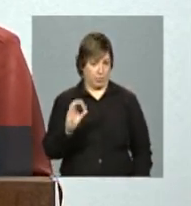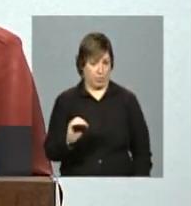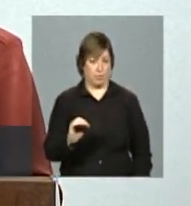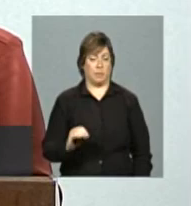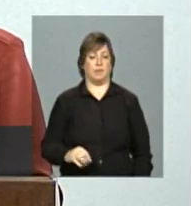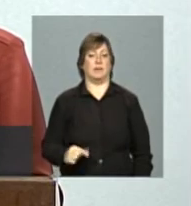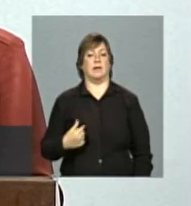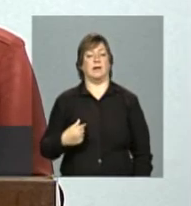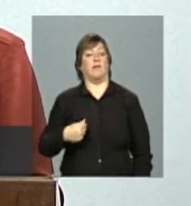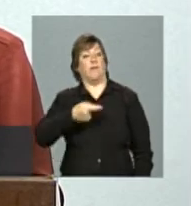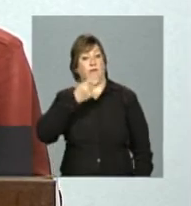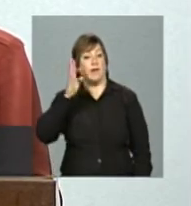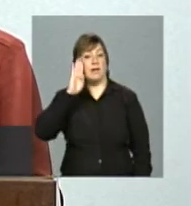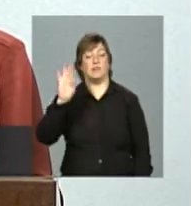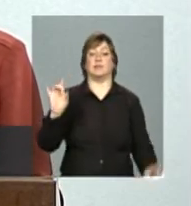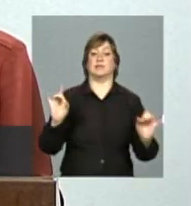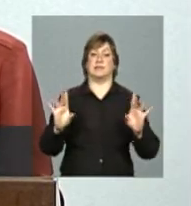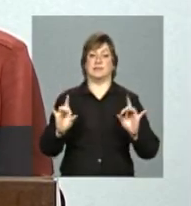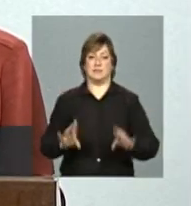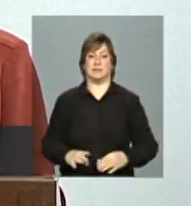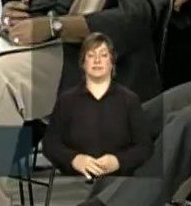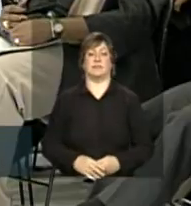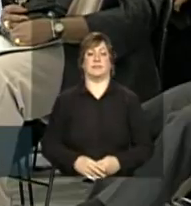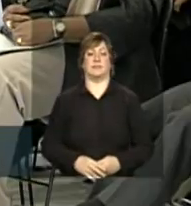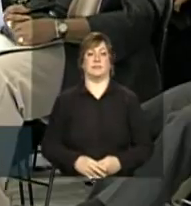faço menção especial